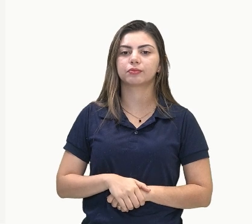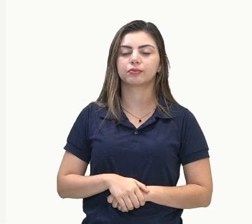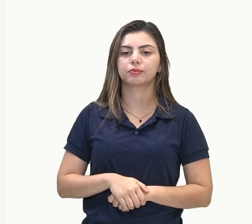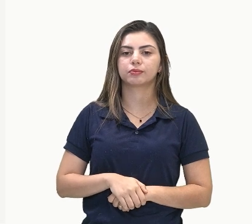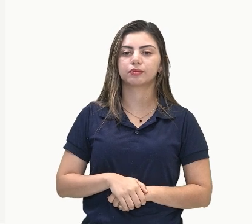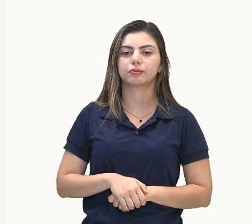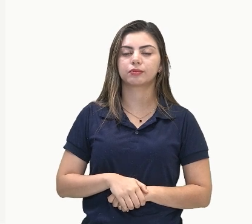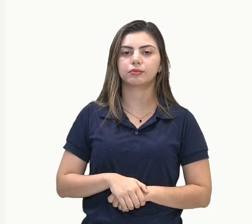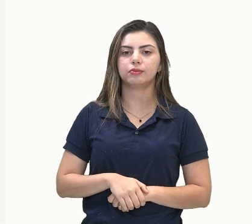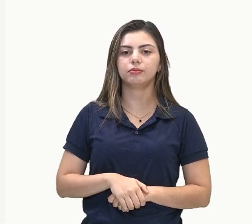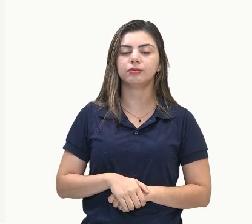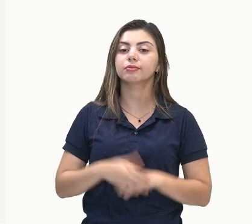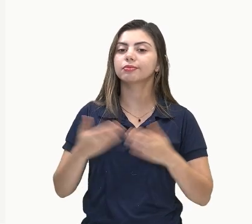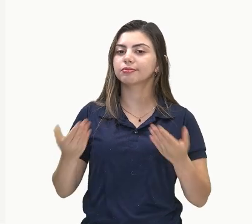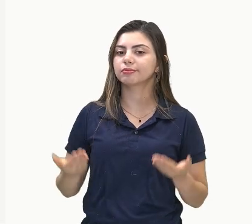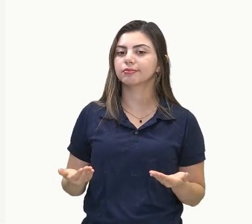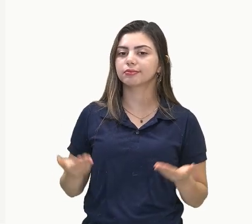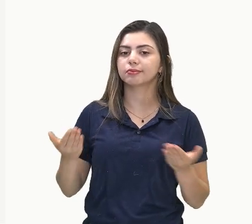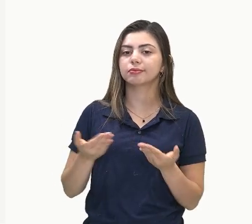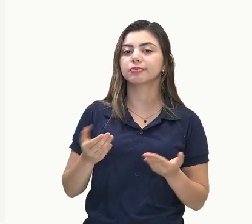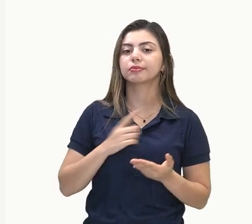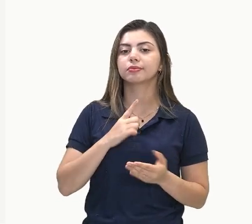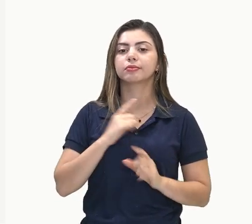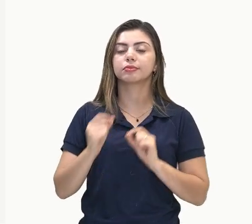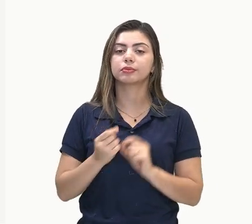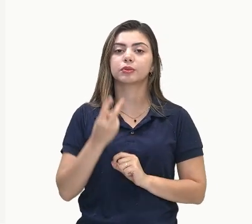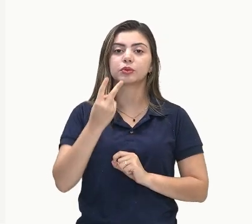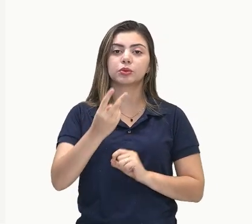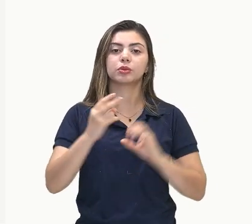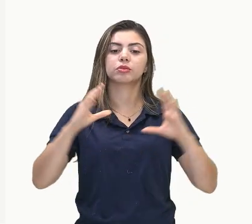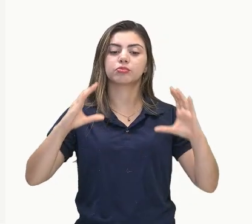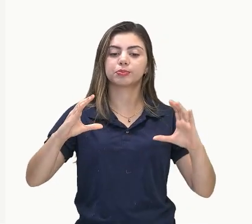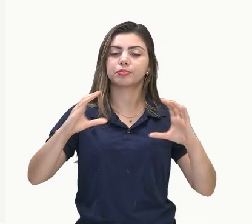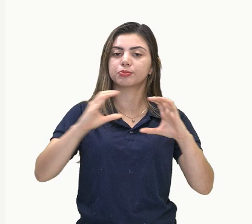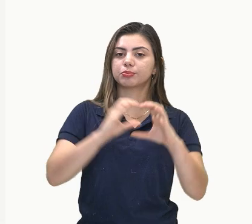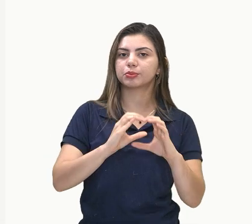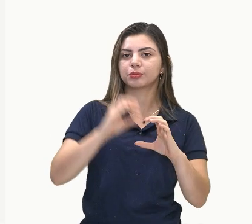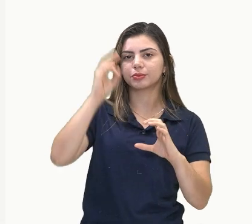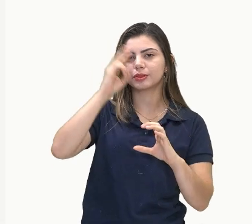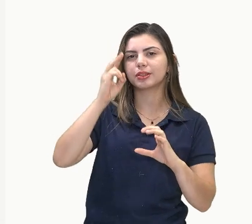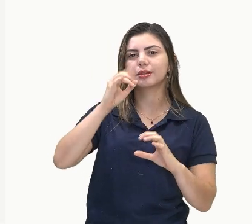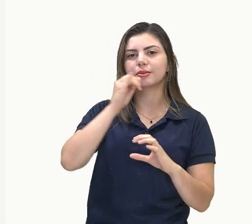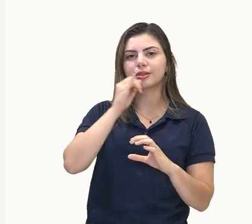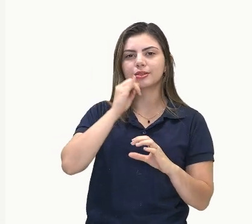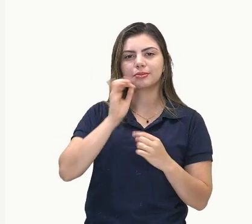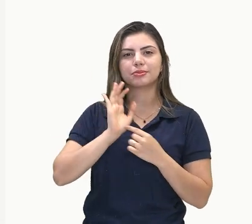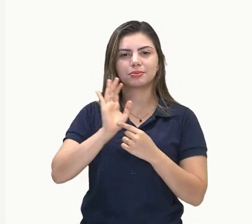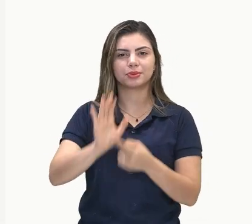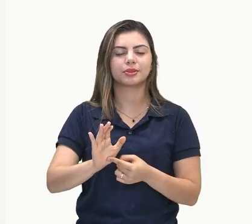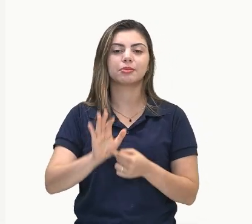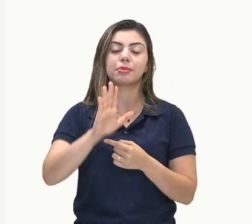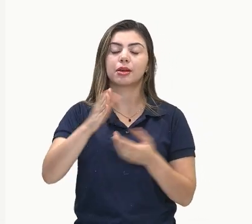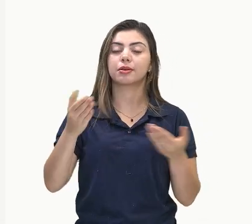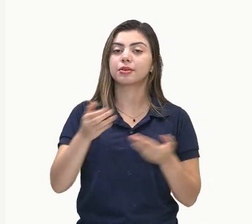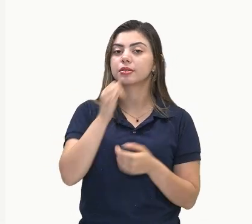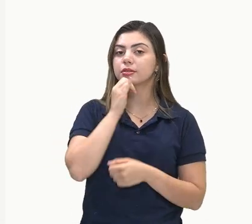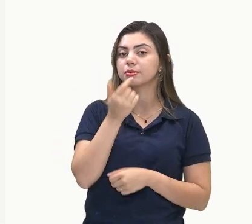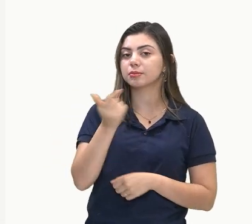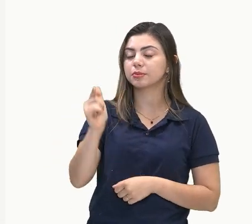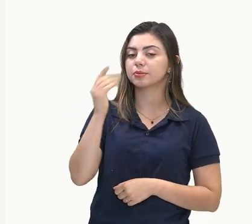situação das duas tangentes internas, que foi mostrada agora no software. Observe o